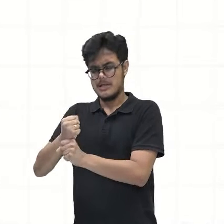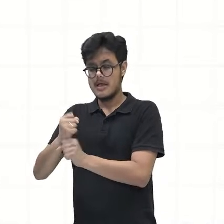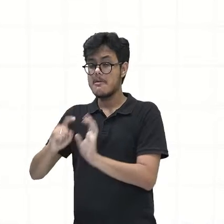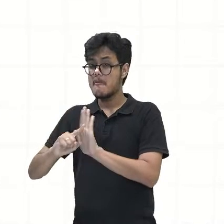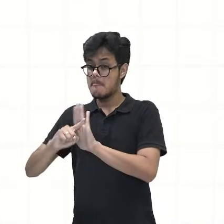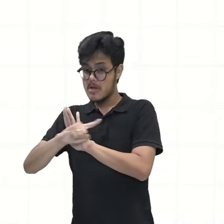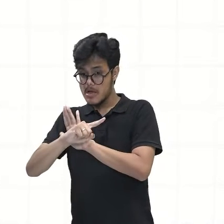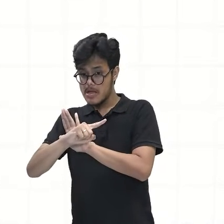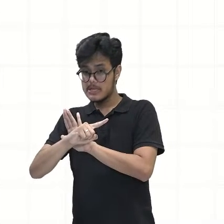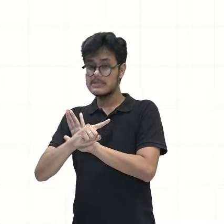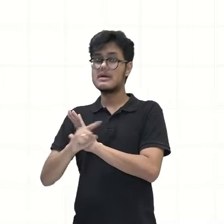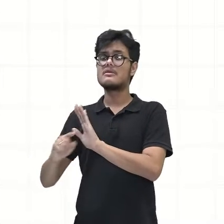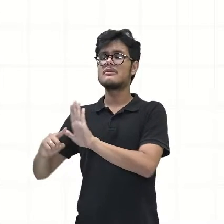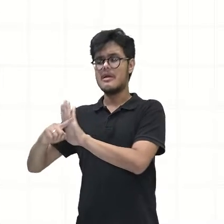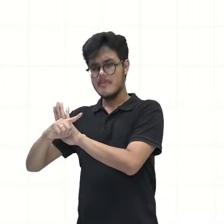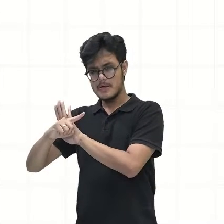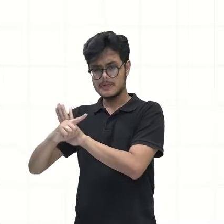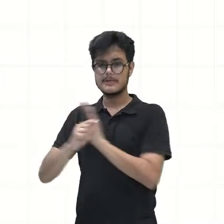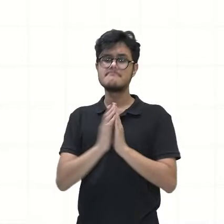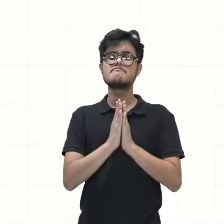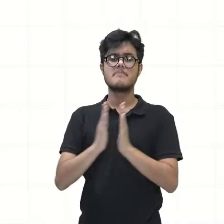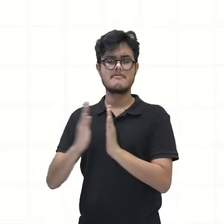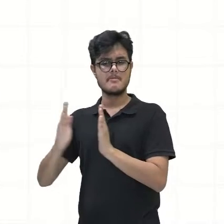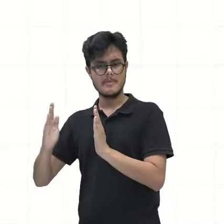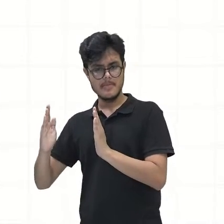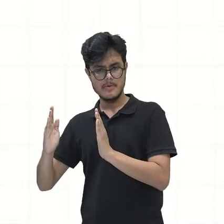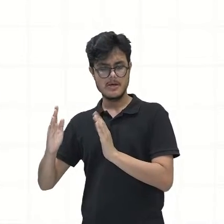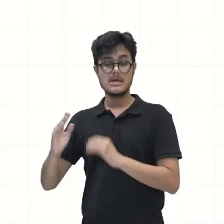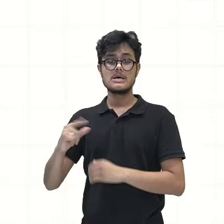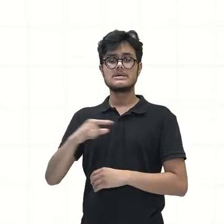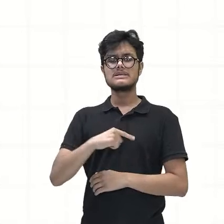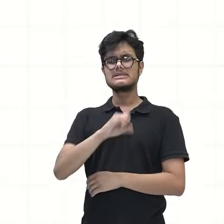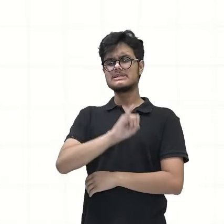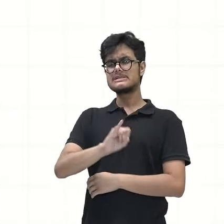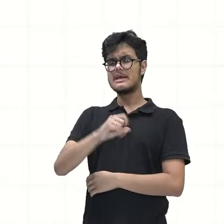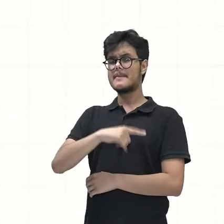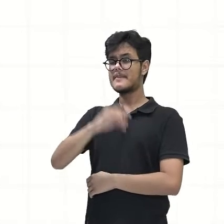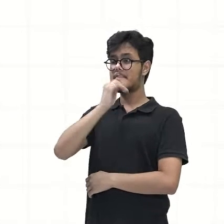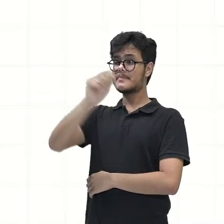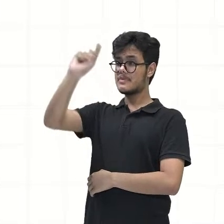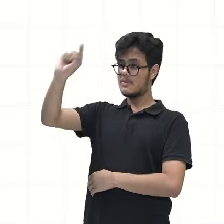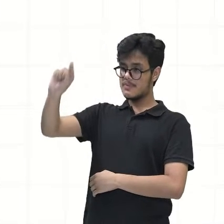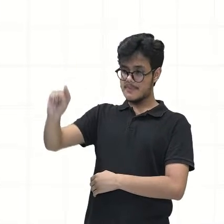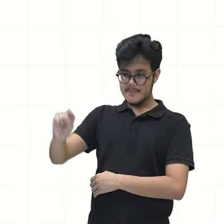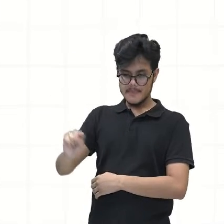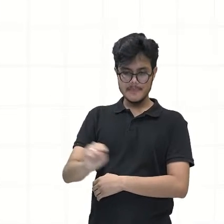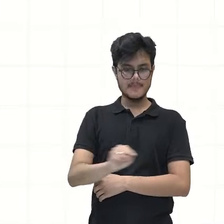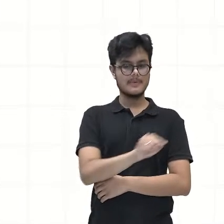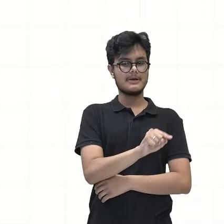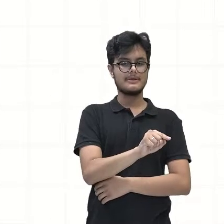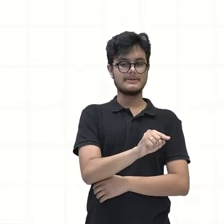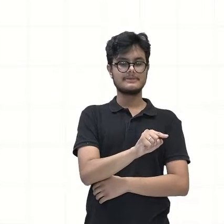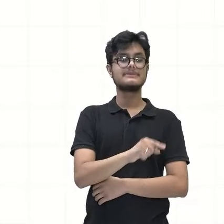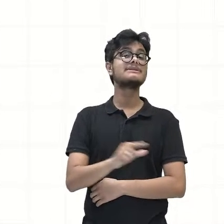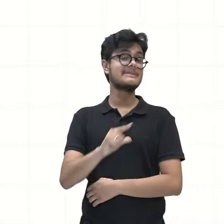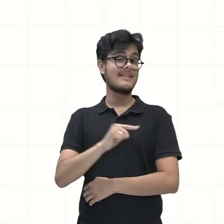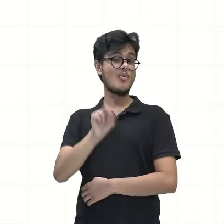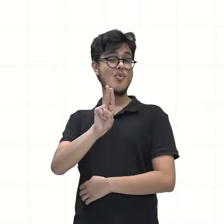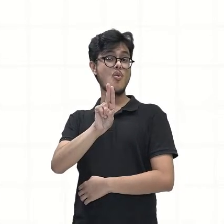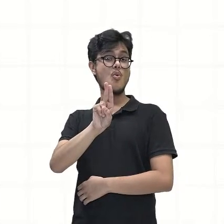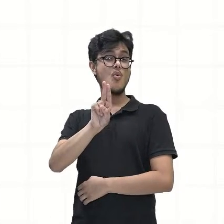aumentando, em 11 e em 12. Se eu observar aqui, ó, eu tenho tipo como se fosse um gráfico uma exponencial,